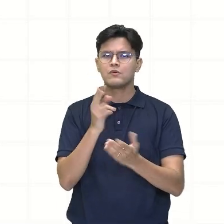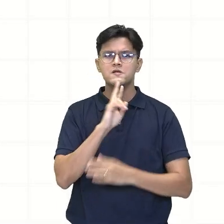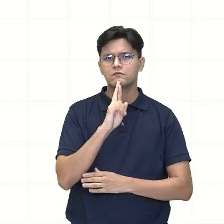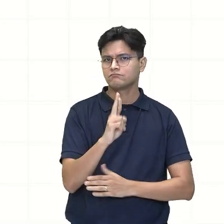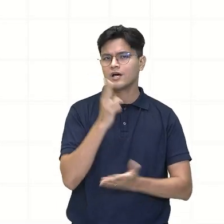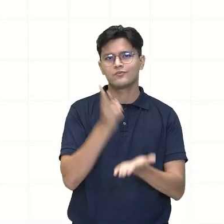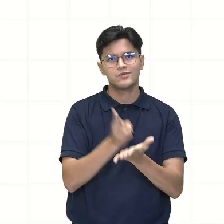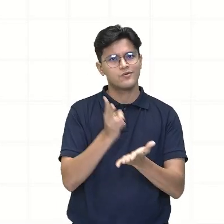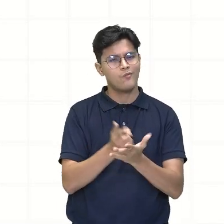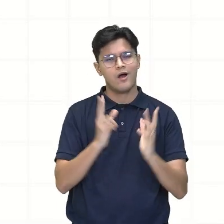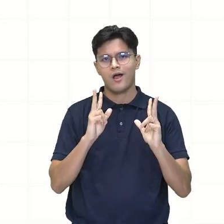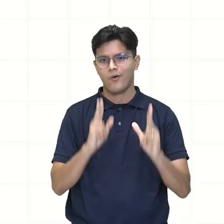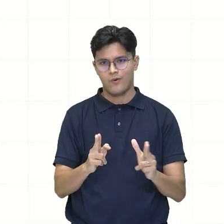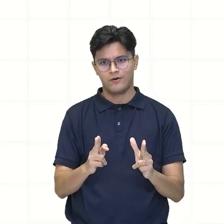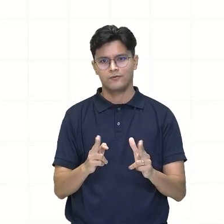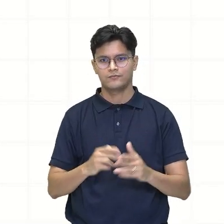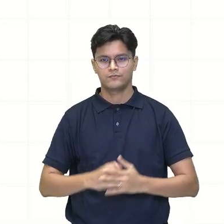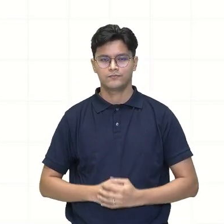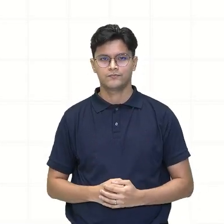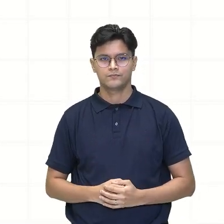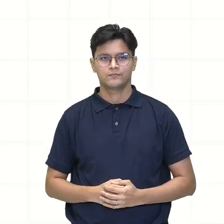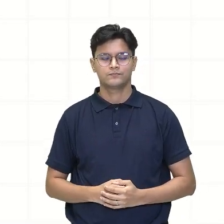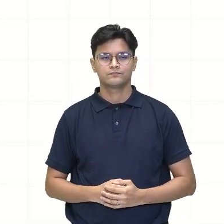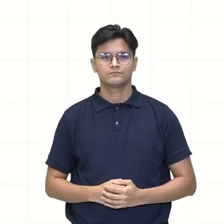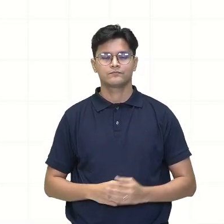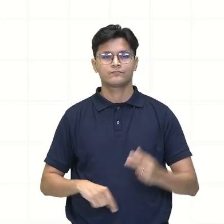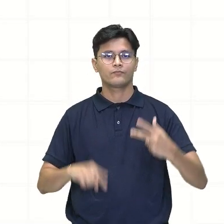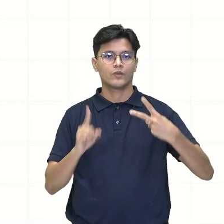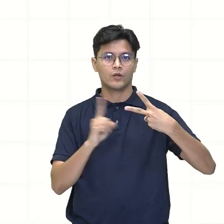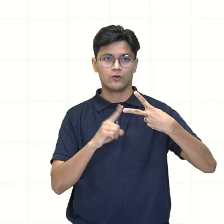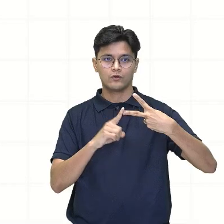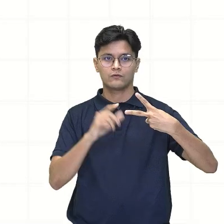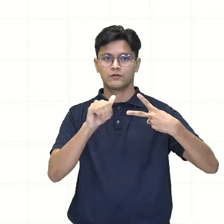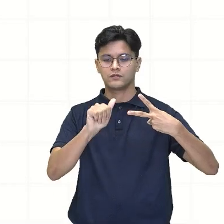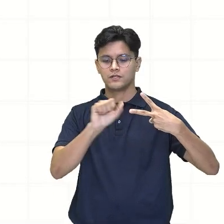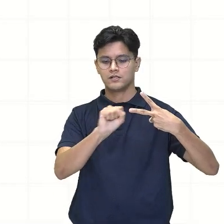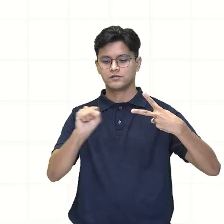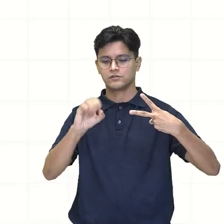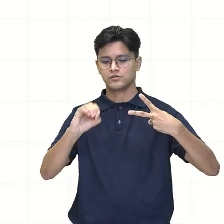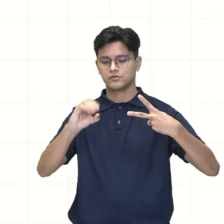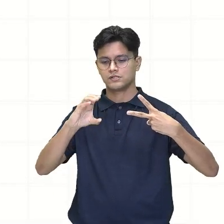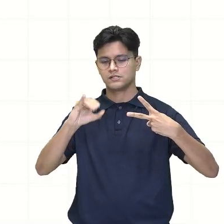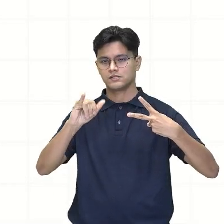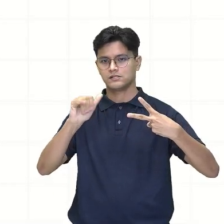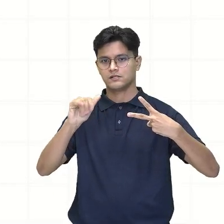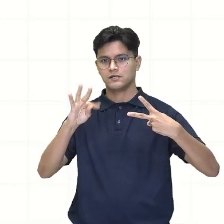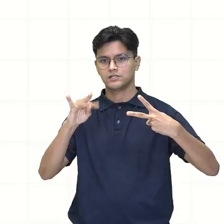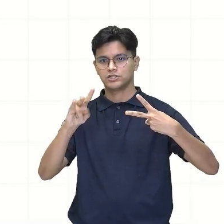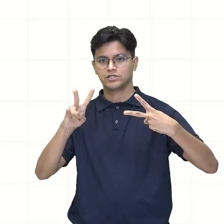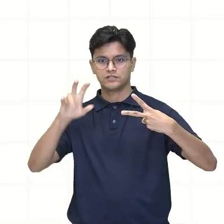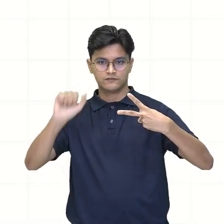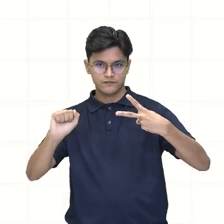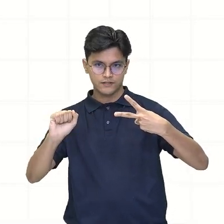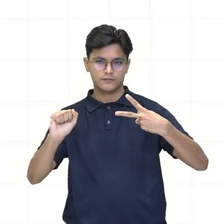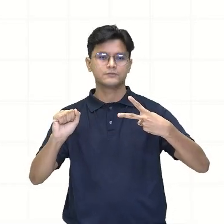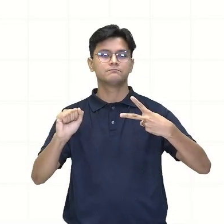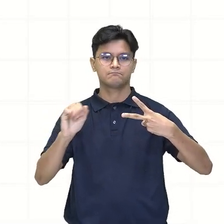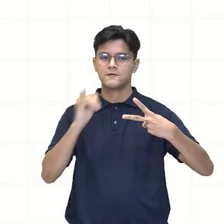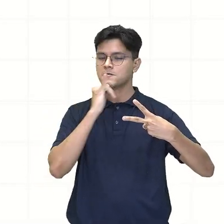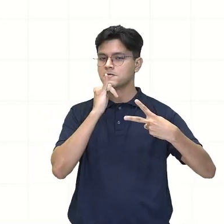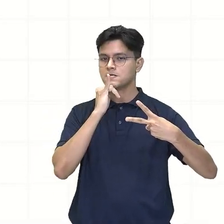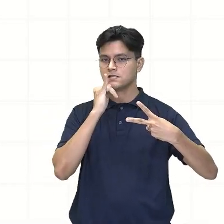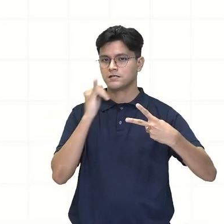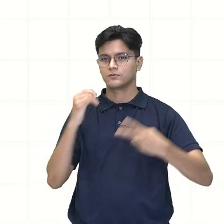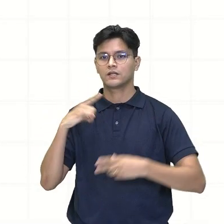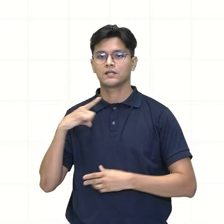8 vezes mais 2. A outra propriedade é a associativa. A gente tem aqui